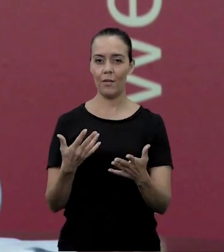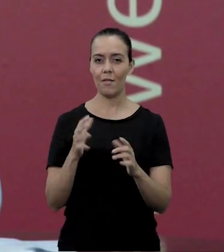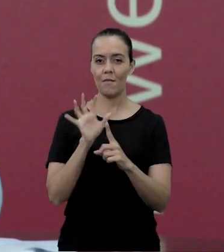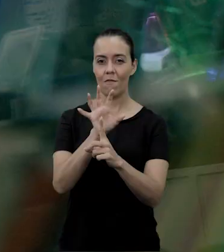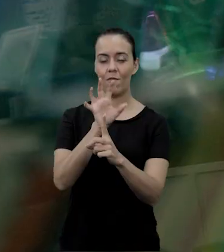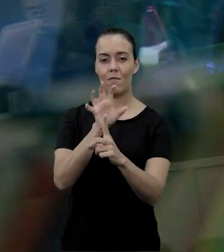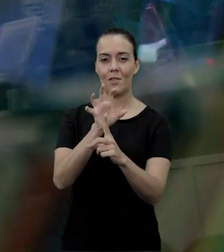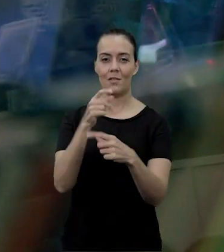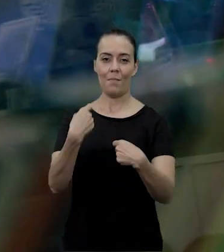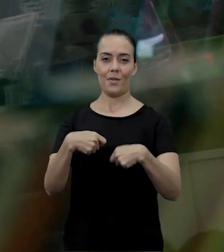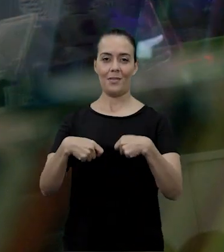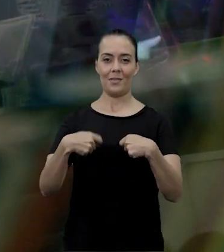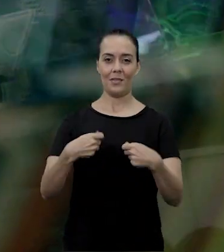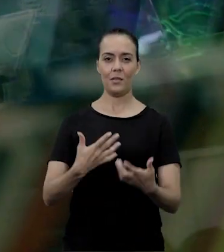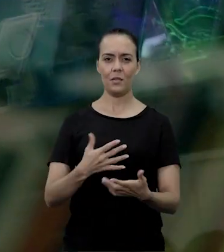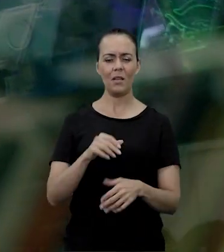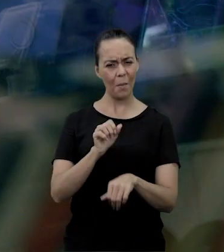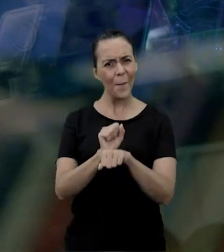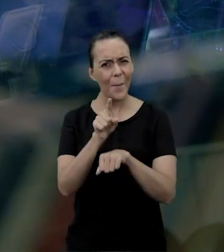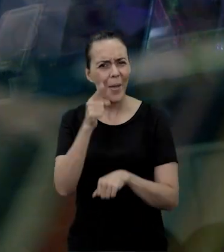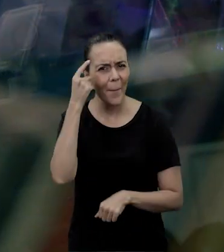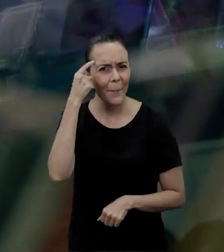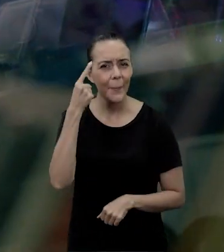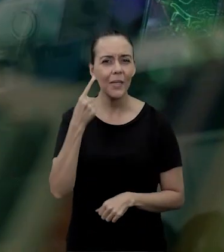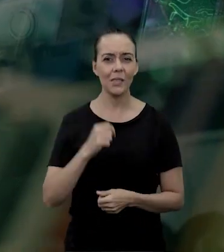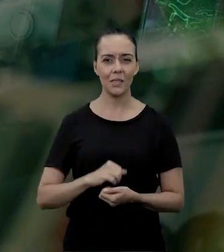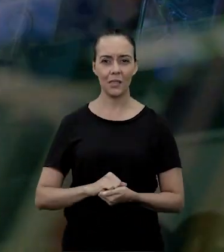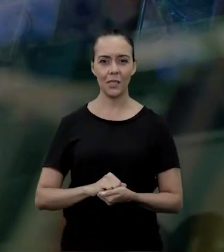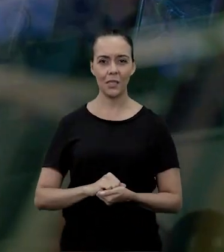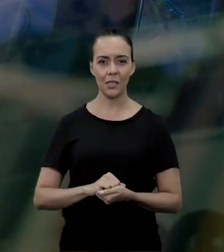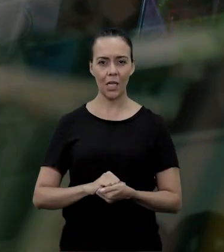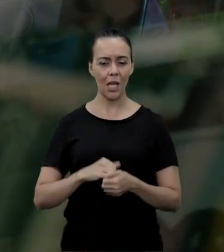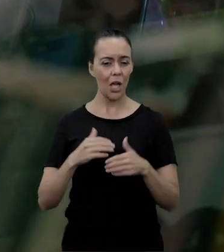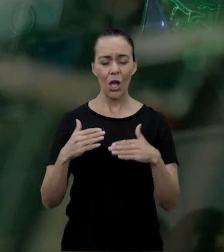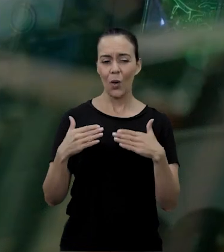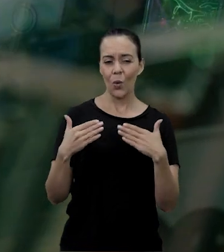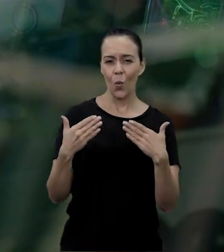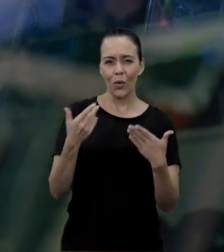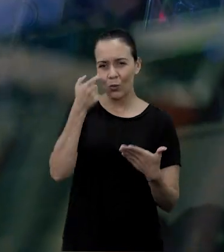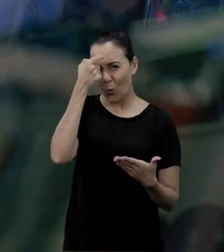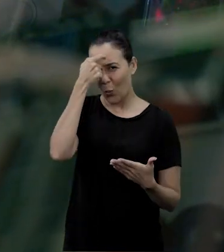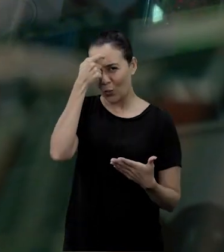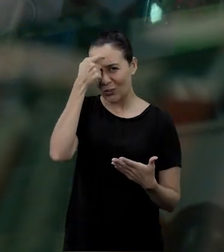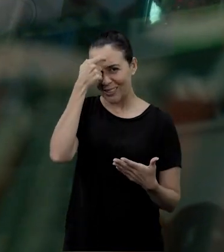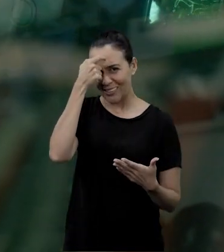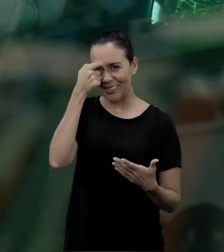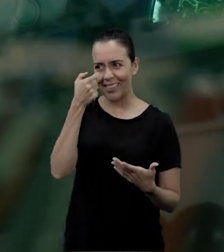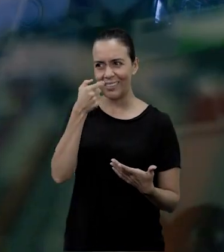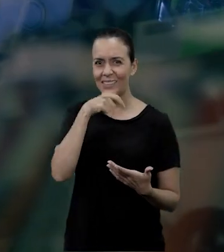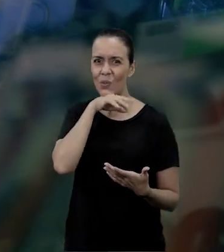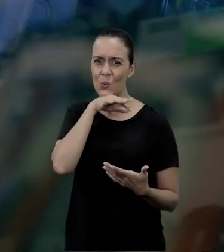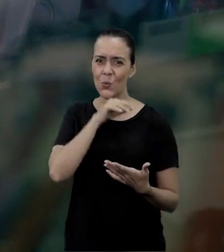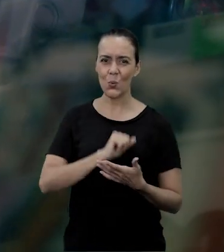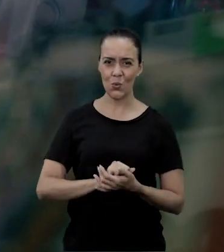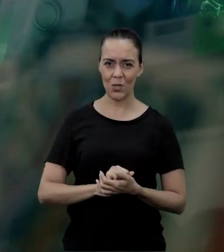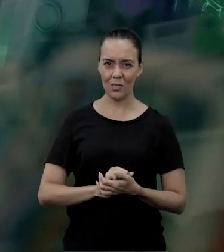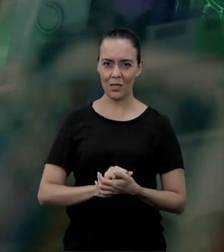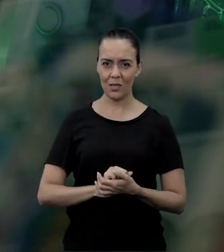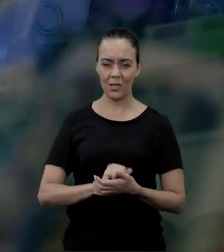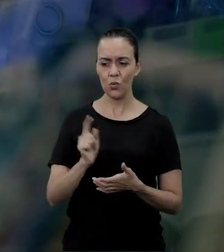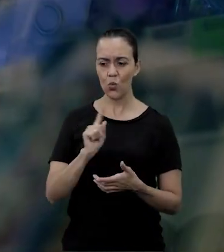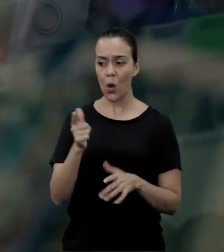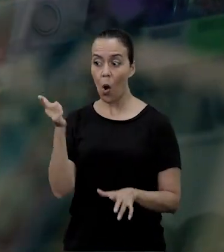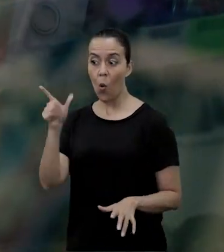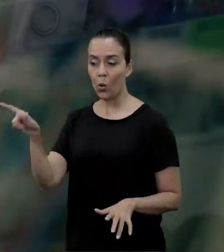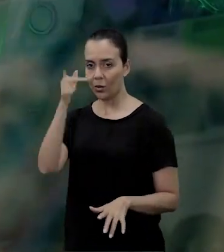necessidades. Para pensar quão pouco nobre é a sua consciência. Não a moral de ninguém, não